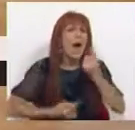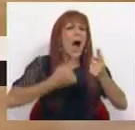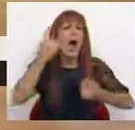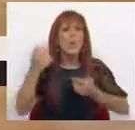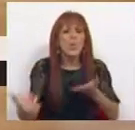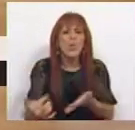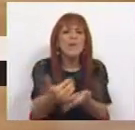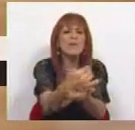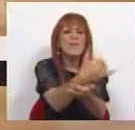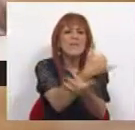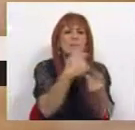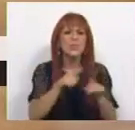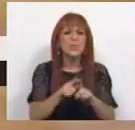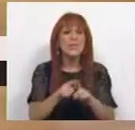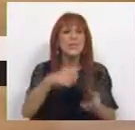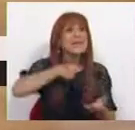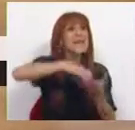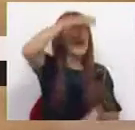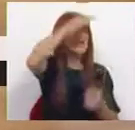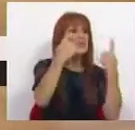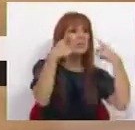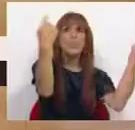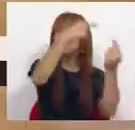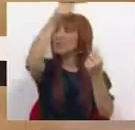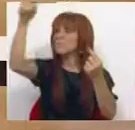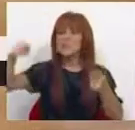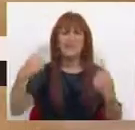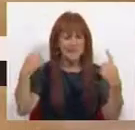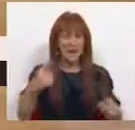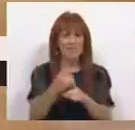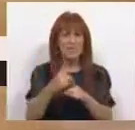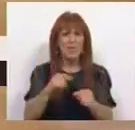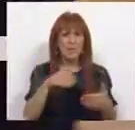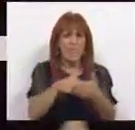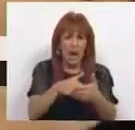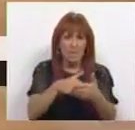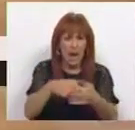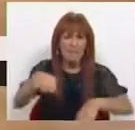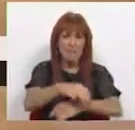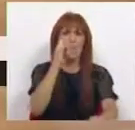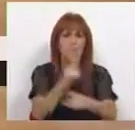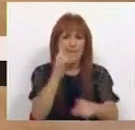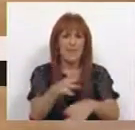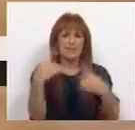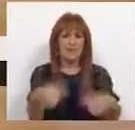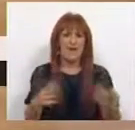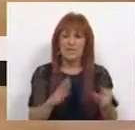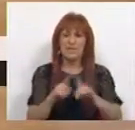algum levantamento dos edifícios públicos que ainda têm aquelas barreiras